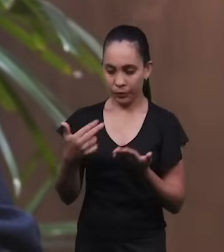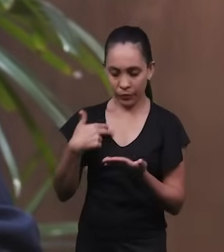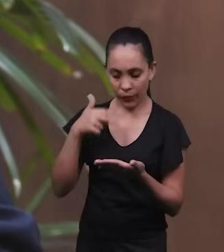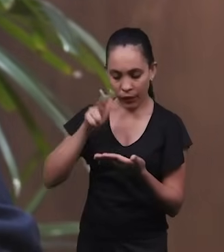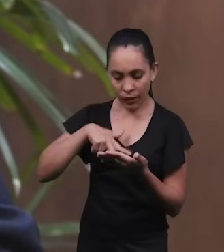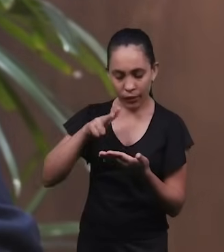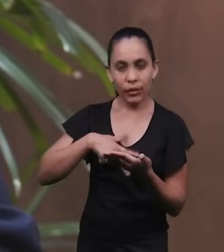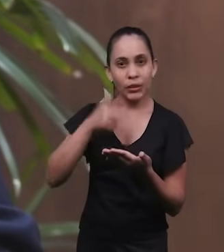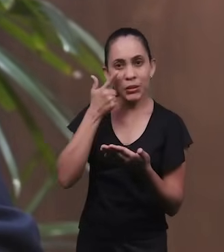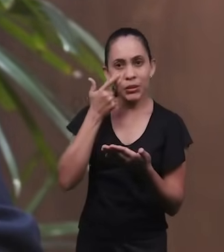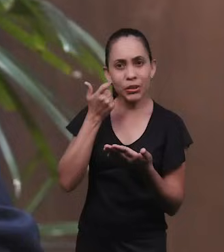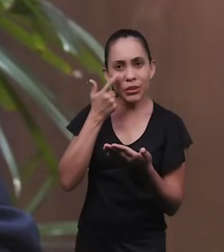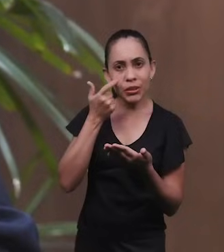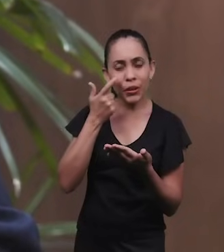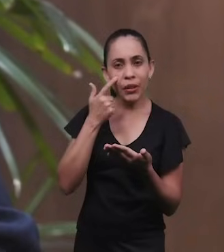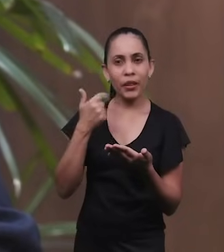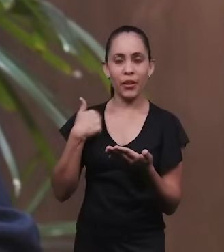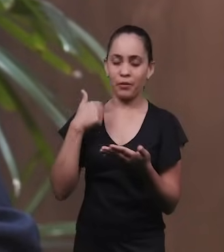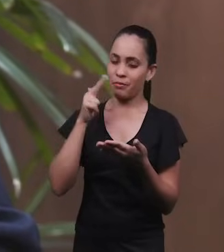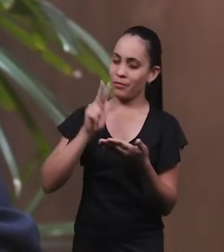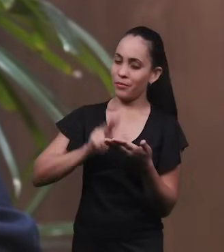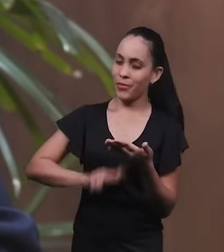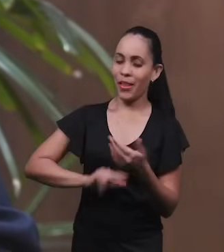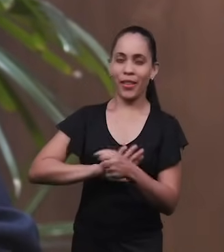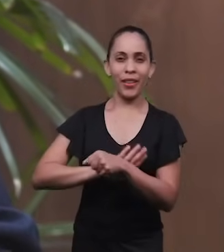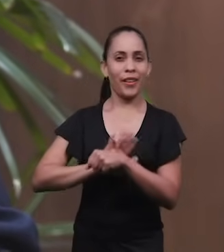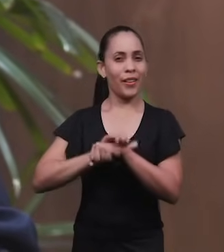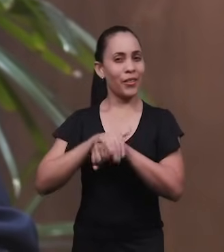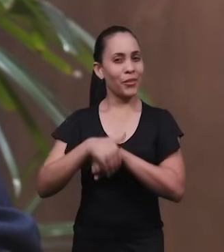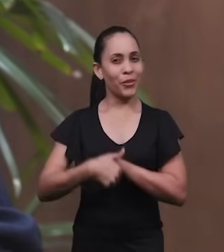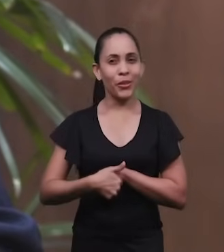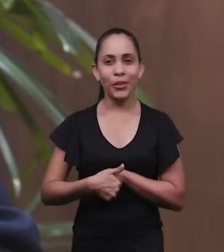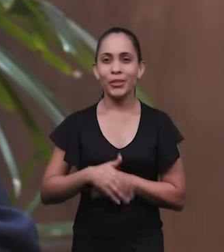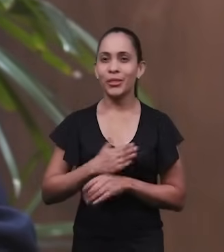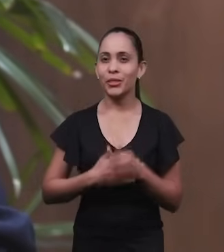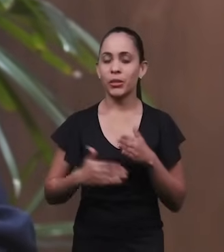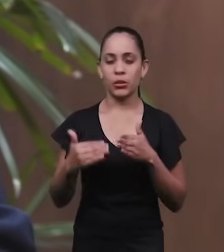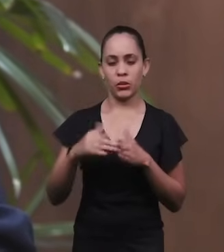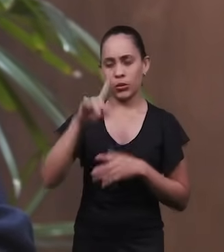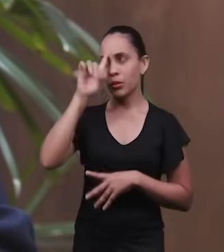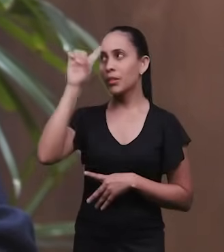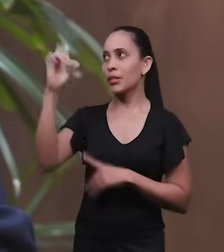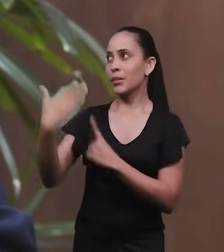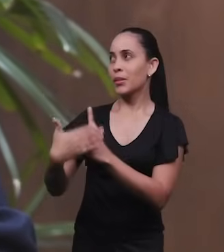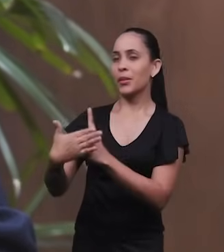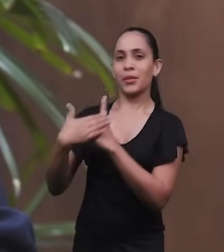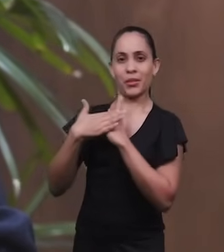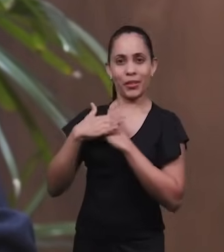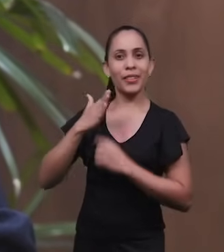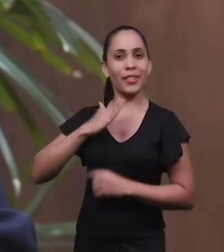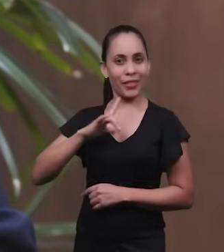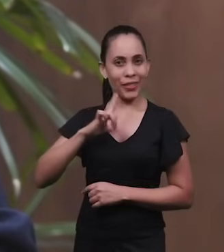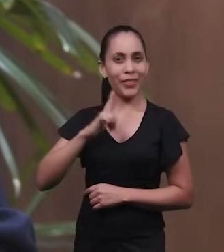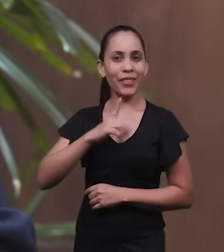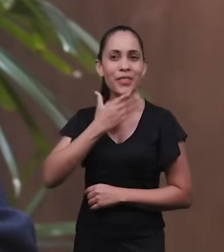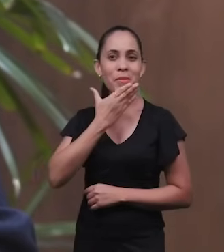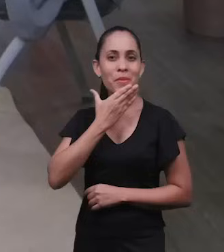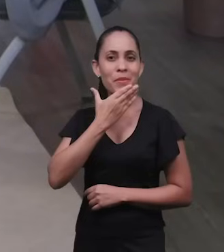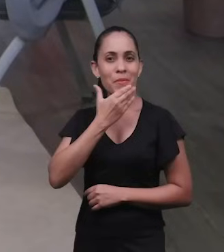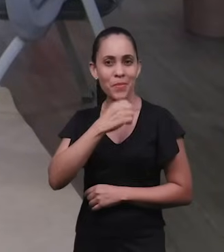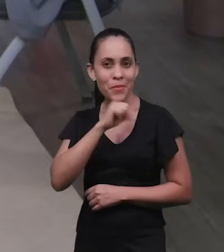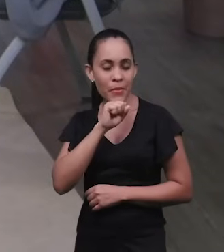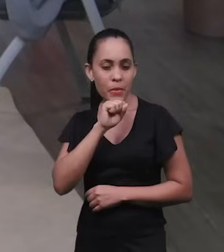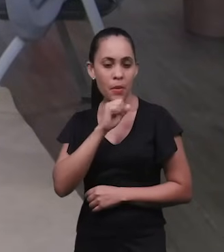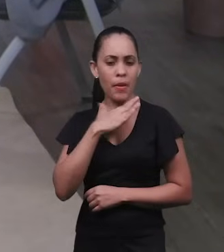lá. Aí ela chorou. Ela falou: pastor, eu vou ler a noite toda. Eu sei agora que eu estou amparado por Deus, eu tenho um pai. Glória a Deus.